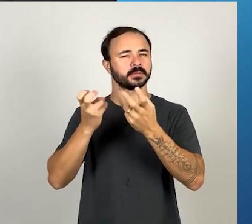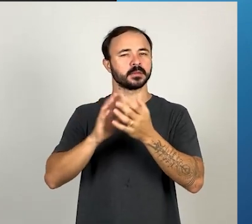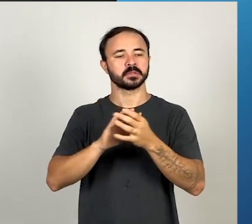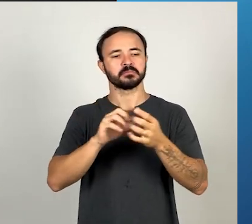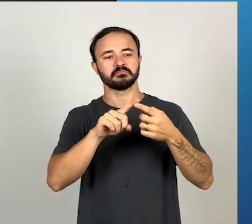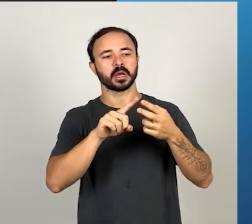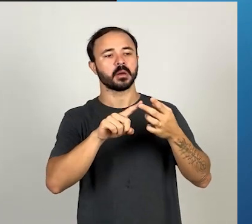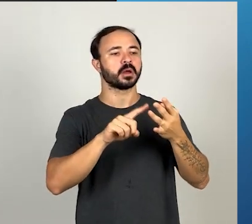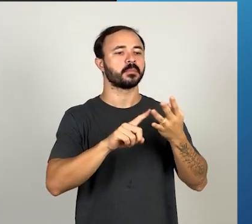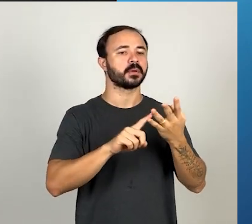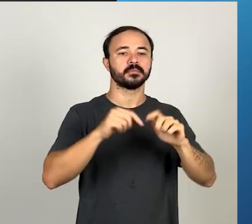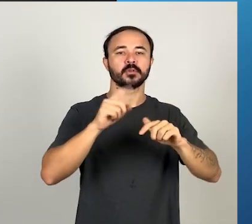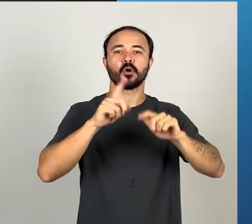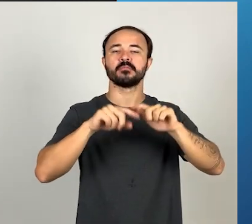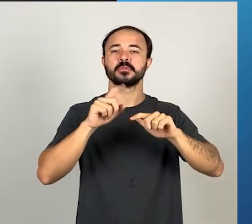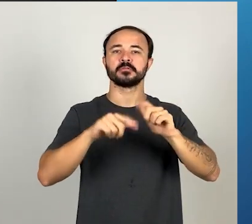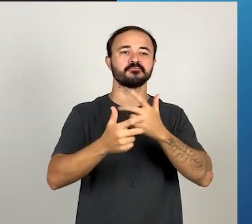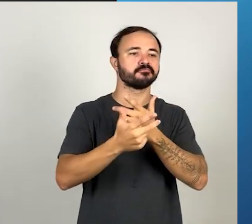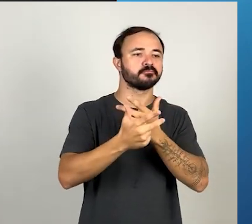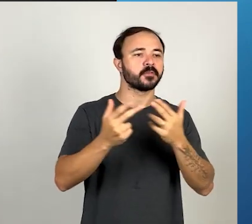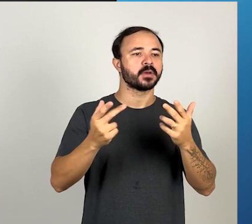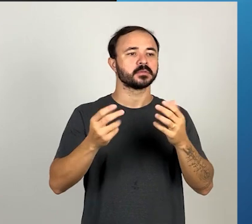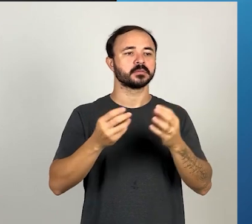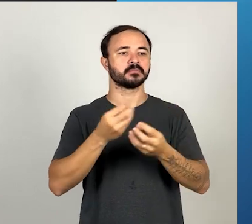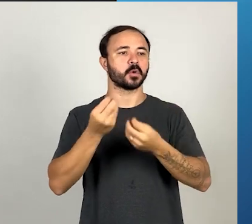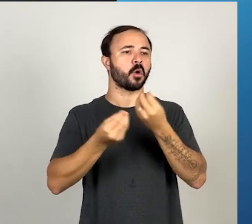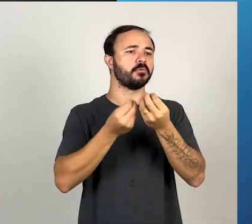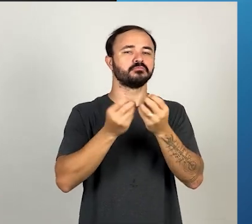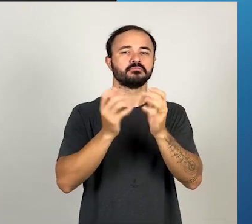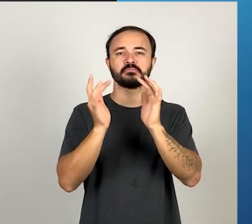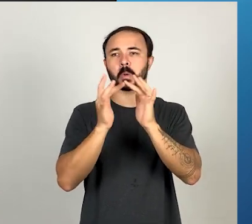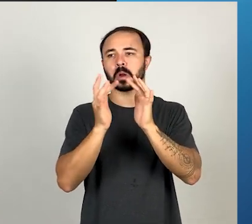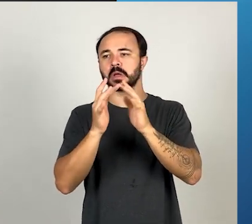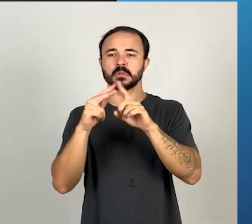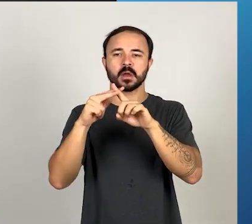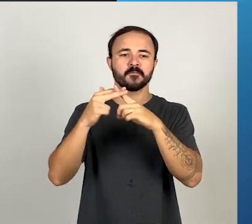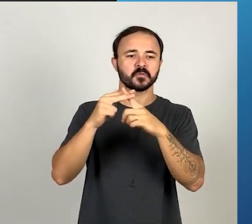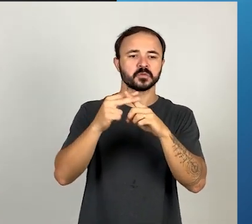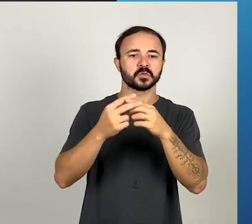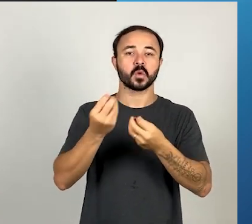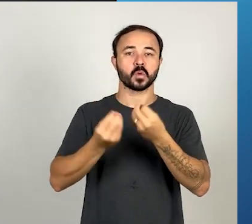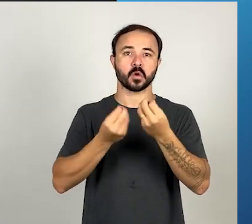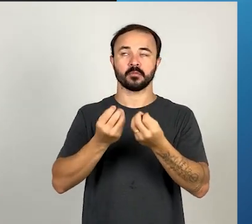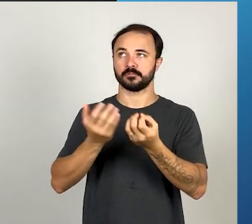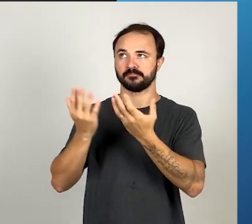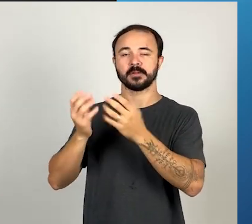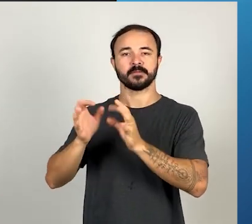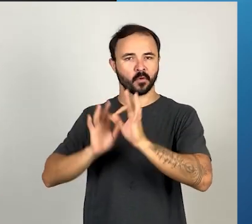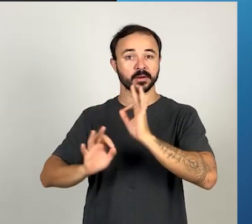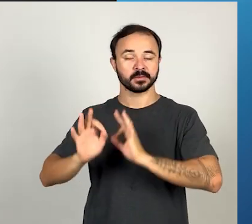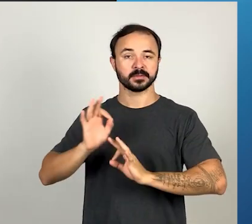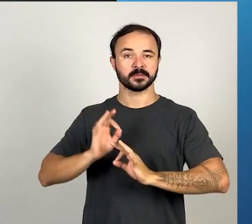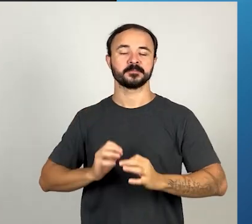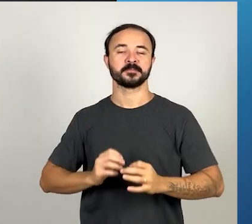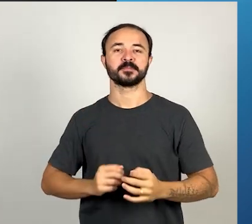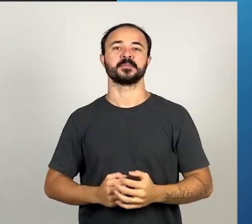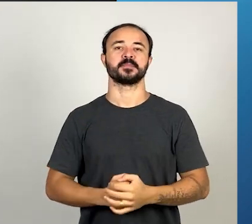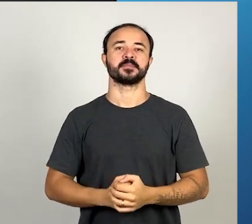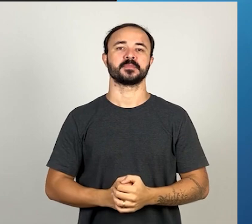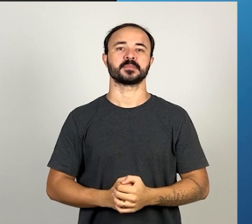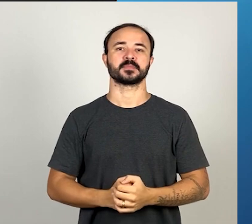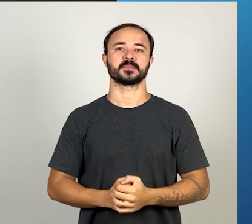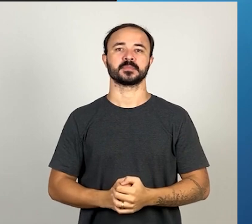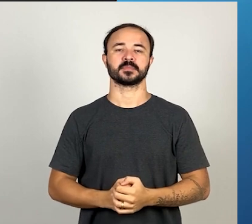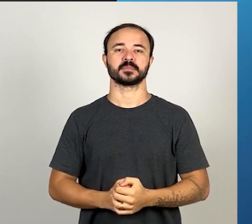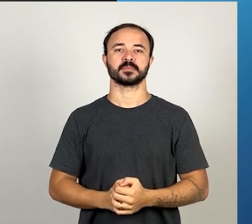que queremos repetir. E com isso podemos decidir então que no void setup temos uma opção